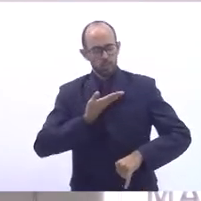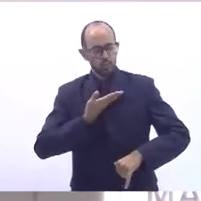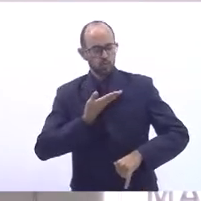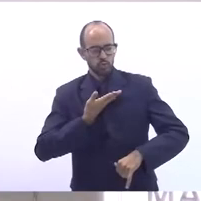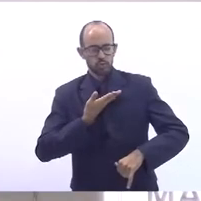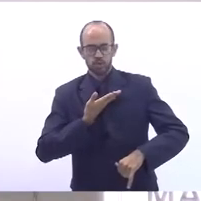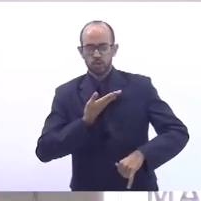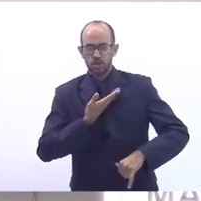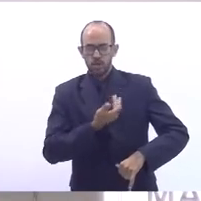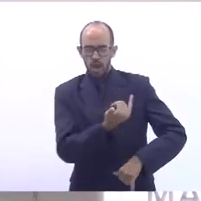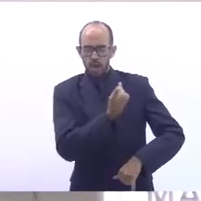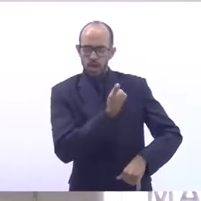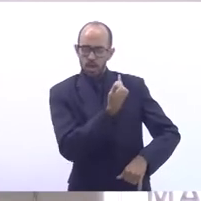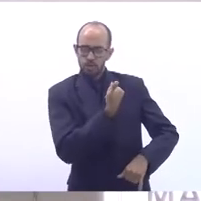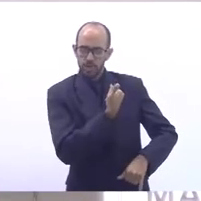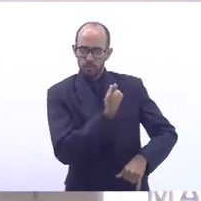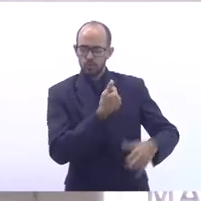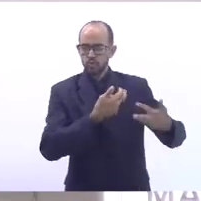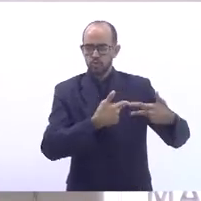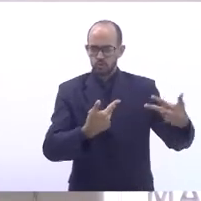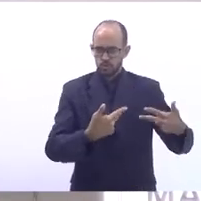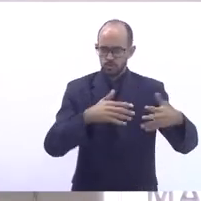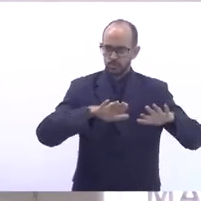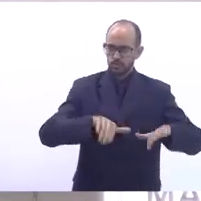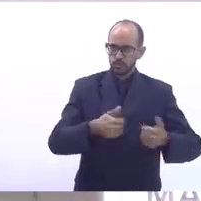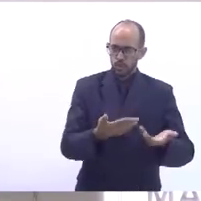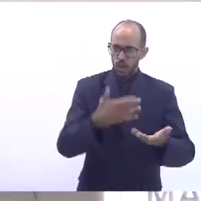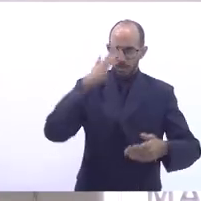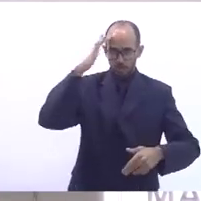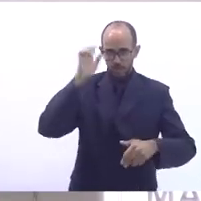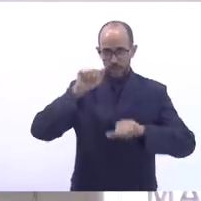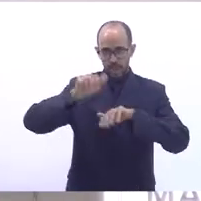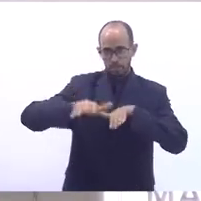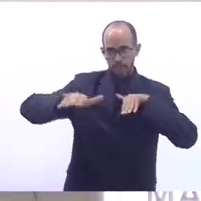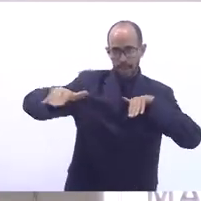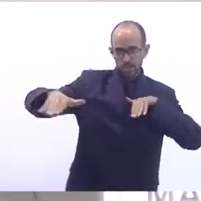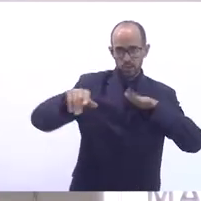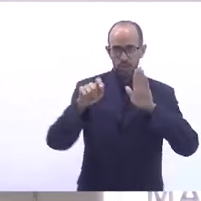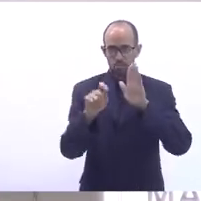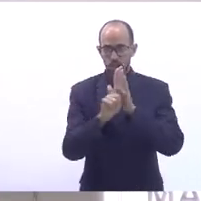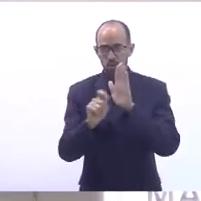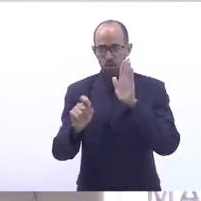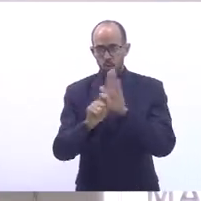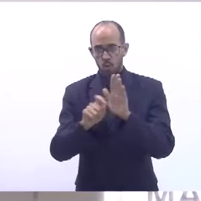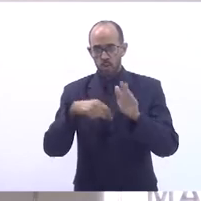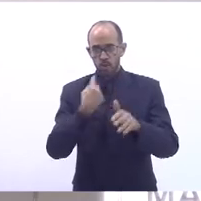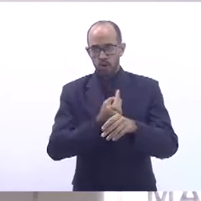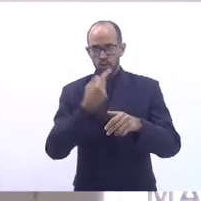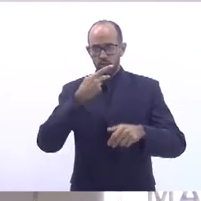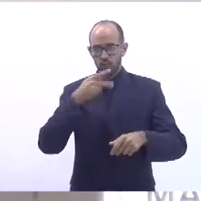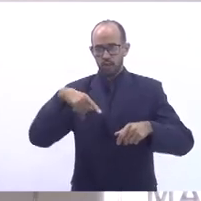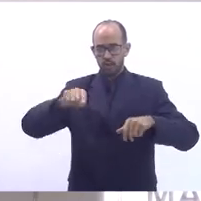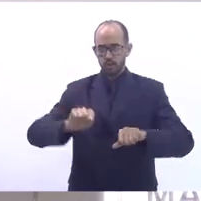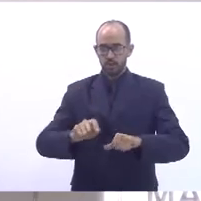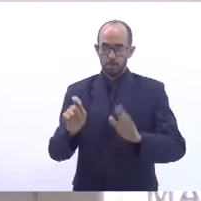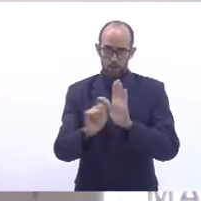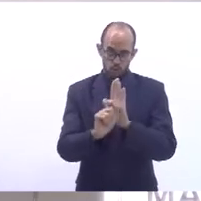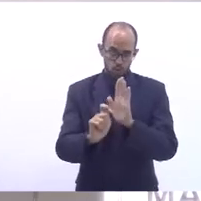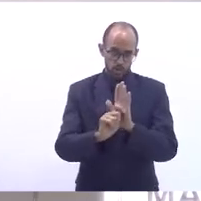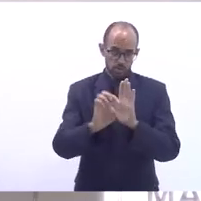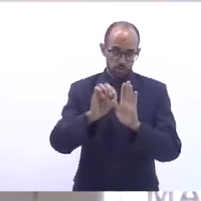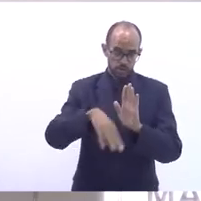vi notícias que ocorriam e amanhã a marcha da maconha a gente está tratando aqui muito da maconha em si